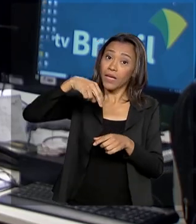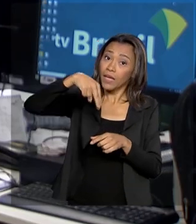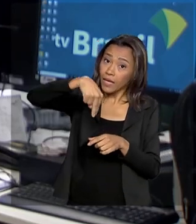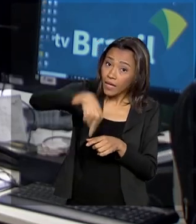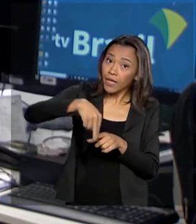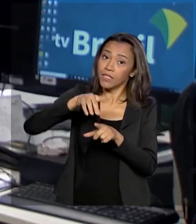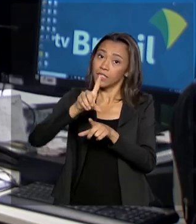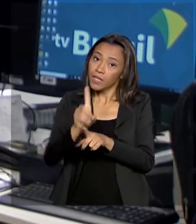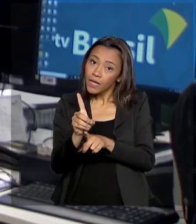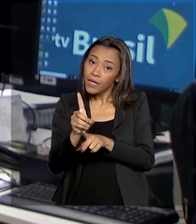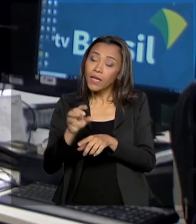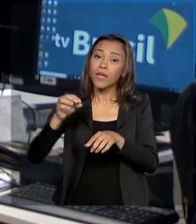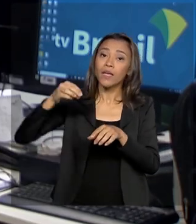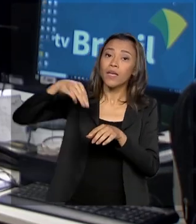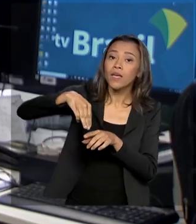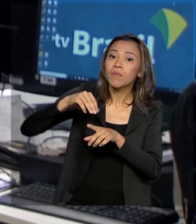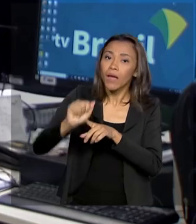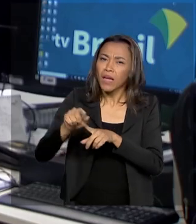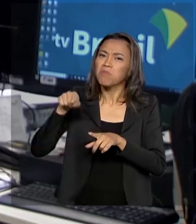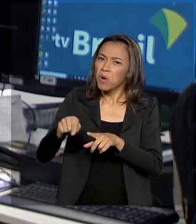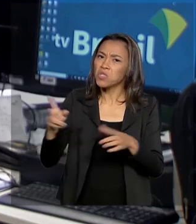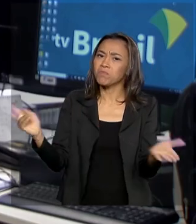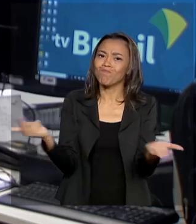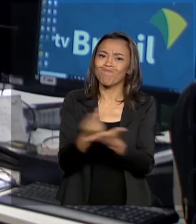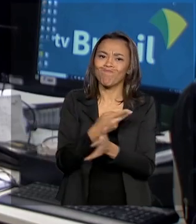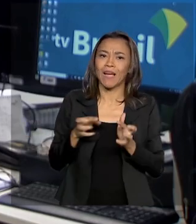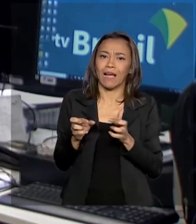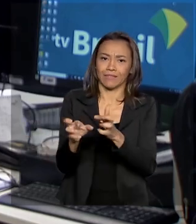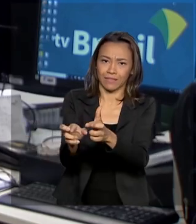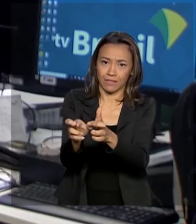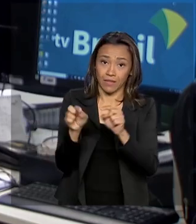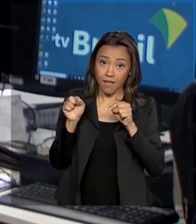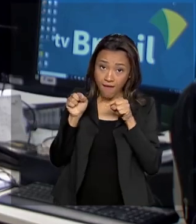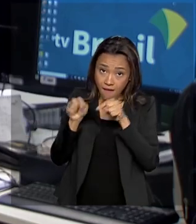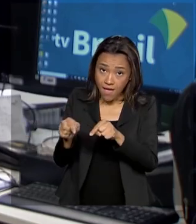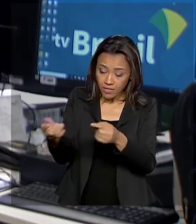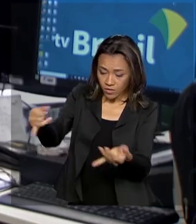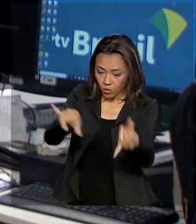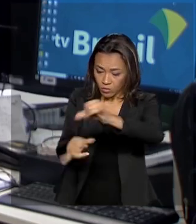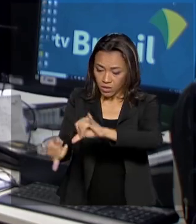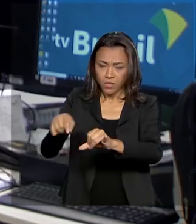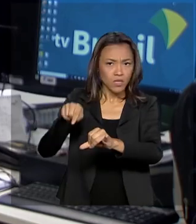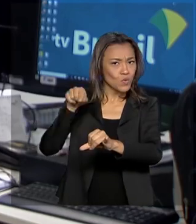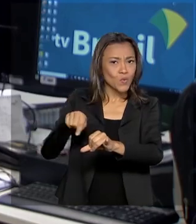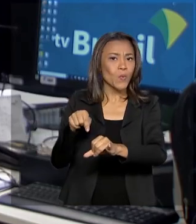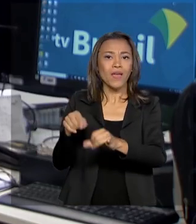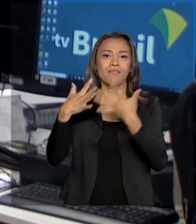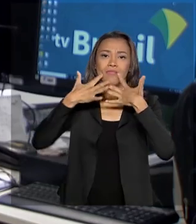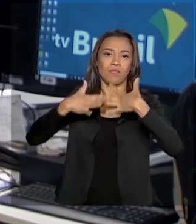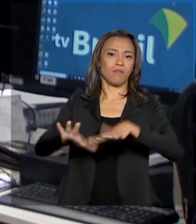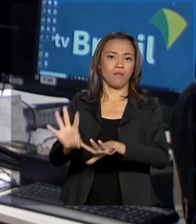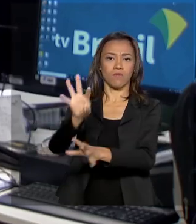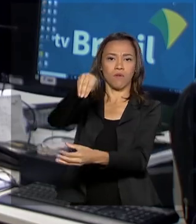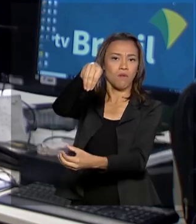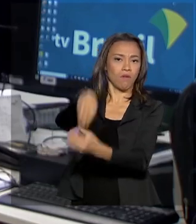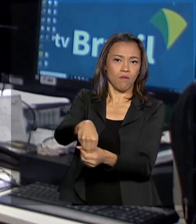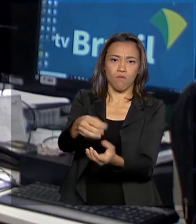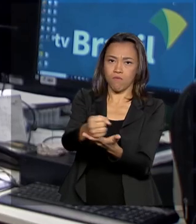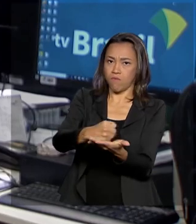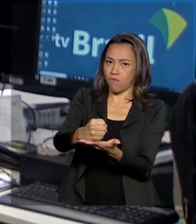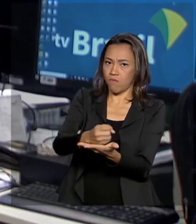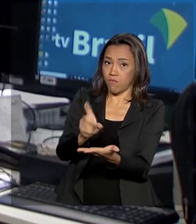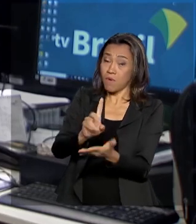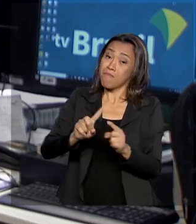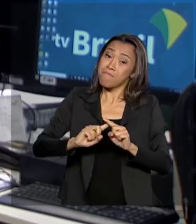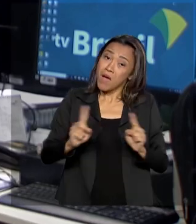que pode causar câncer é bom a gente deixar claro que essa substância não faz parte da fórmula danish dina mas